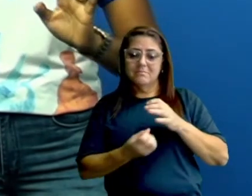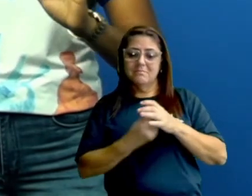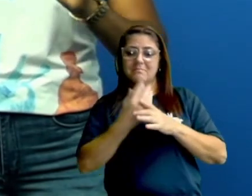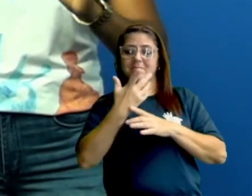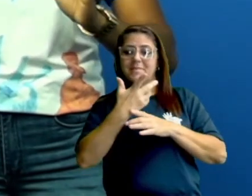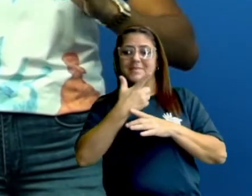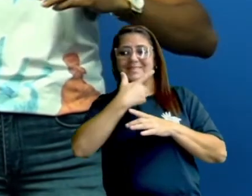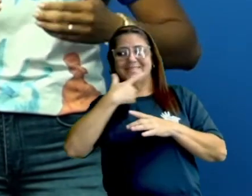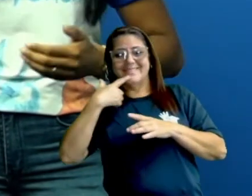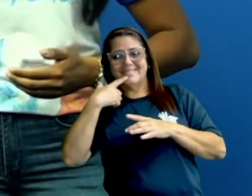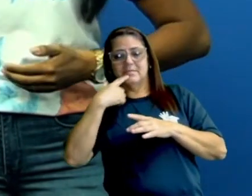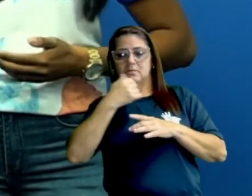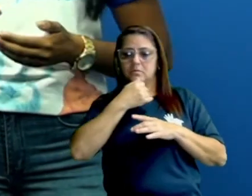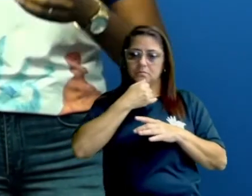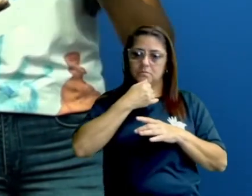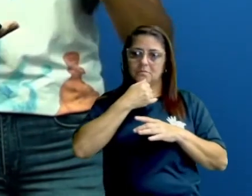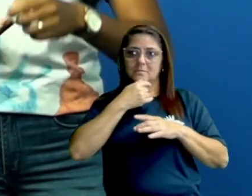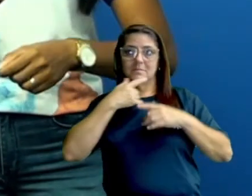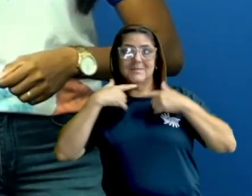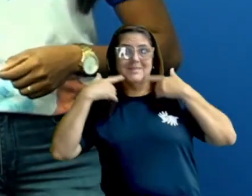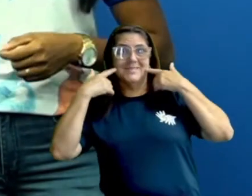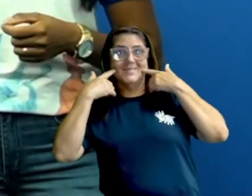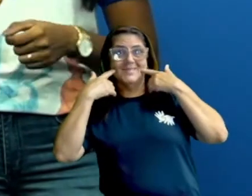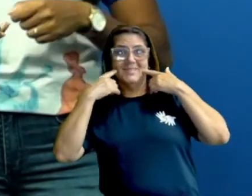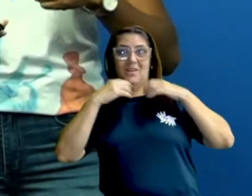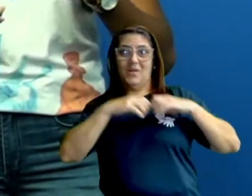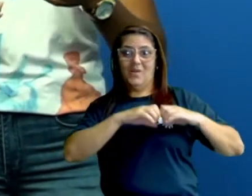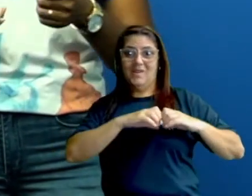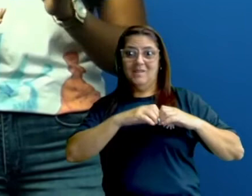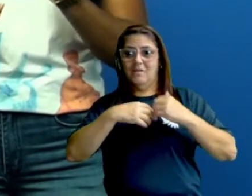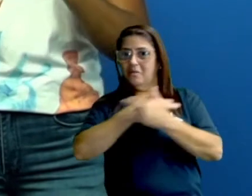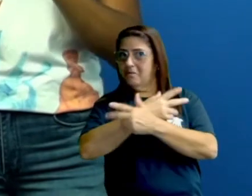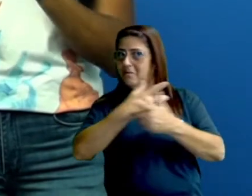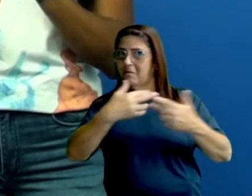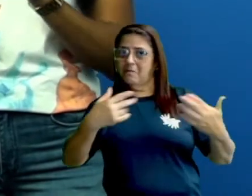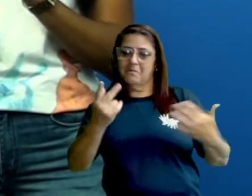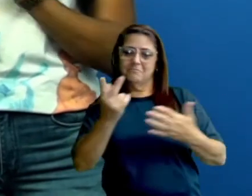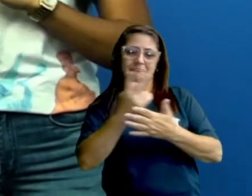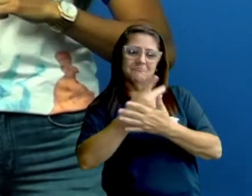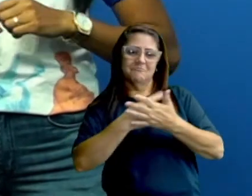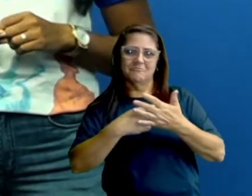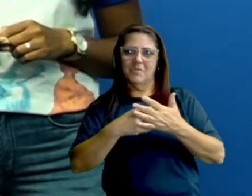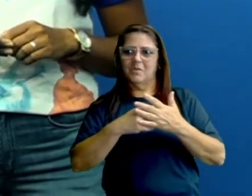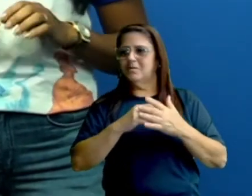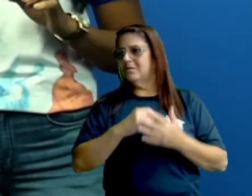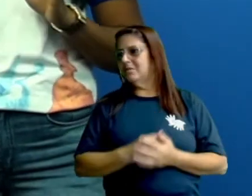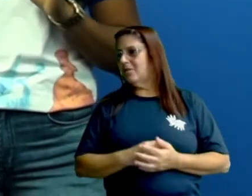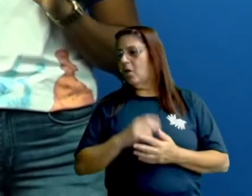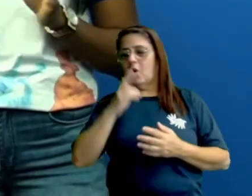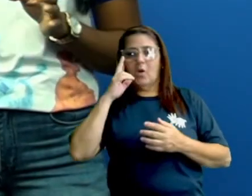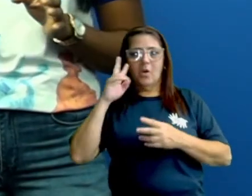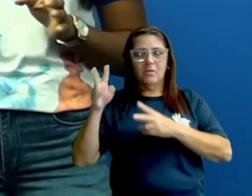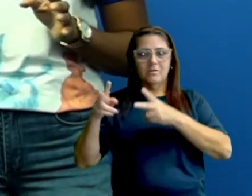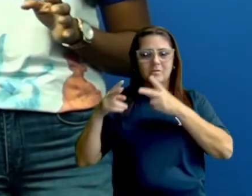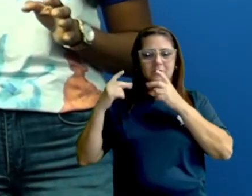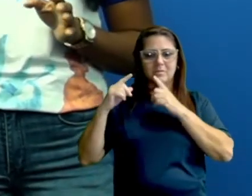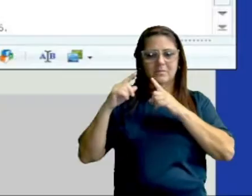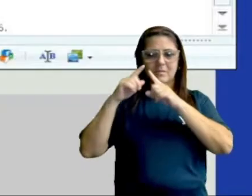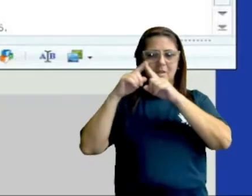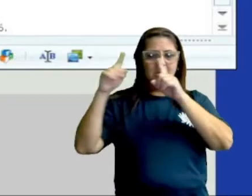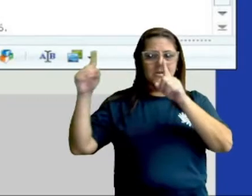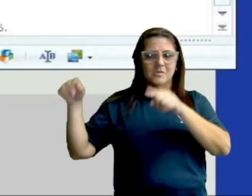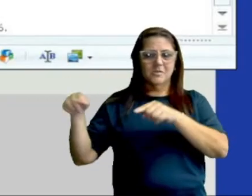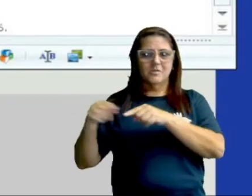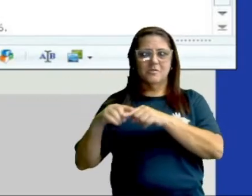tema já disse, é a conversa, então há uma interação e essa interação é simultânea. Então, vê a estrutura aí do lado. Quem nunca